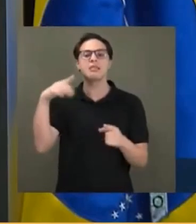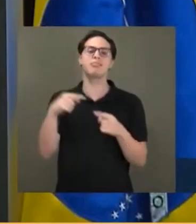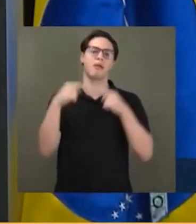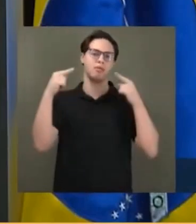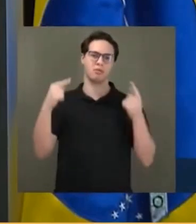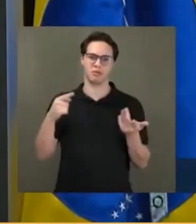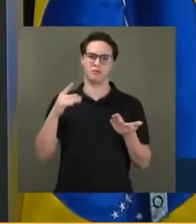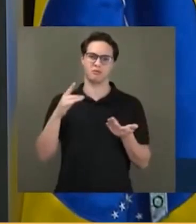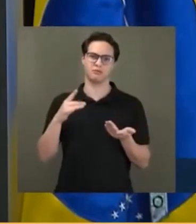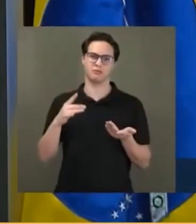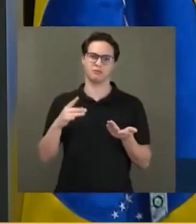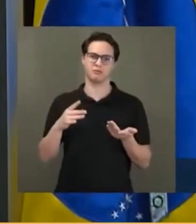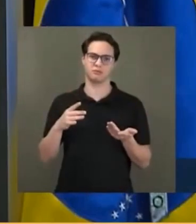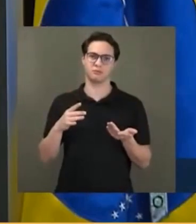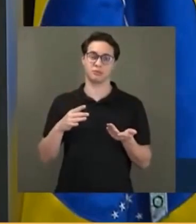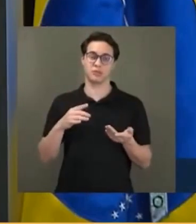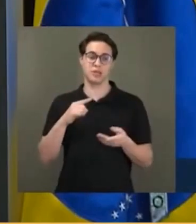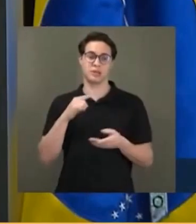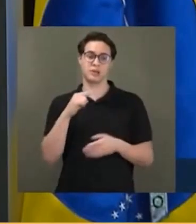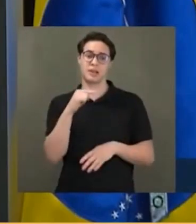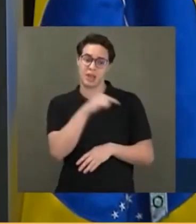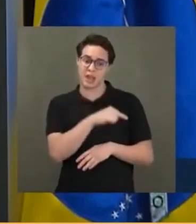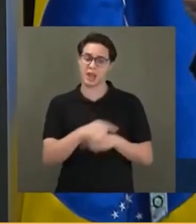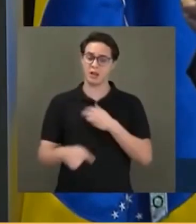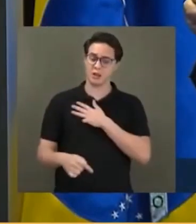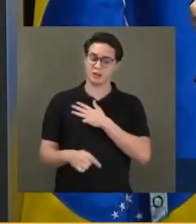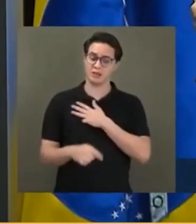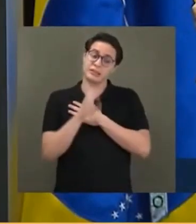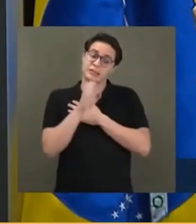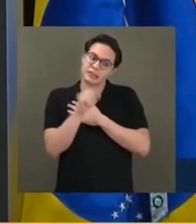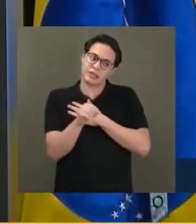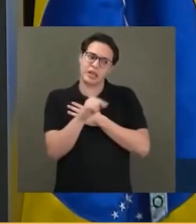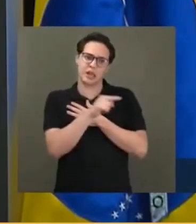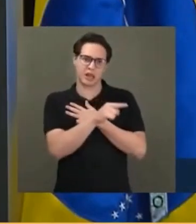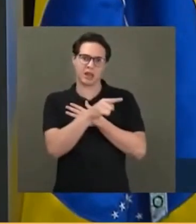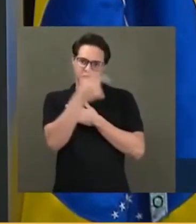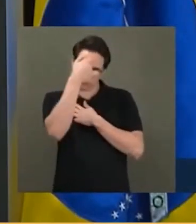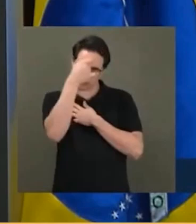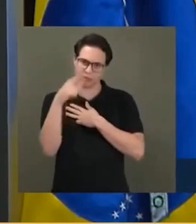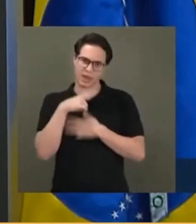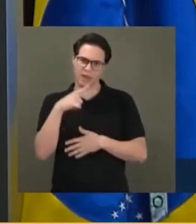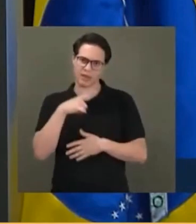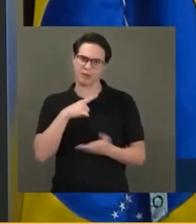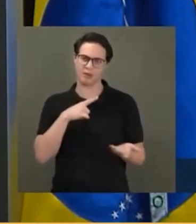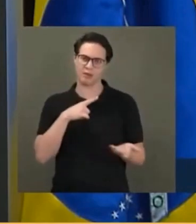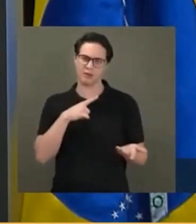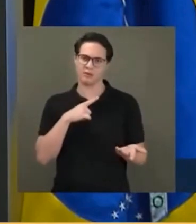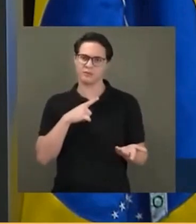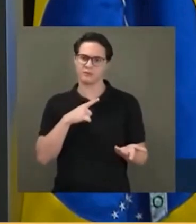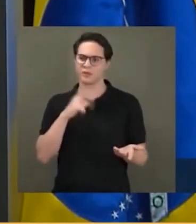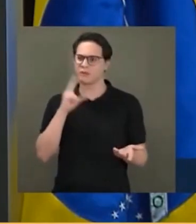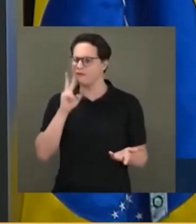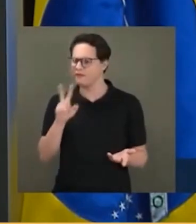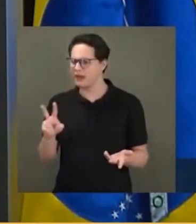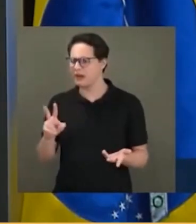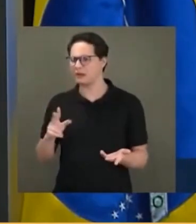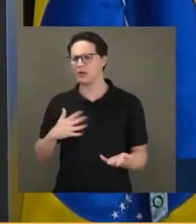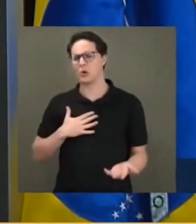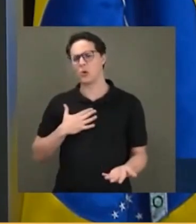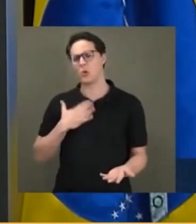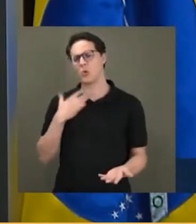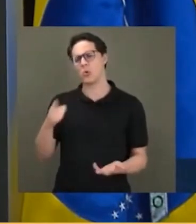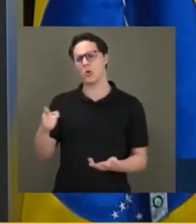consiga para que entenda caso ele consiga o horror do